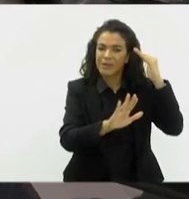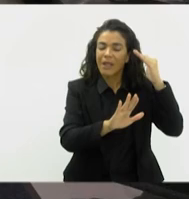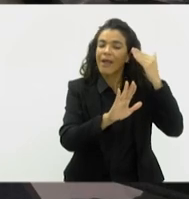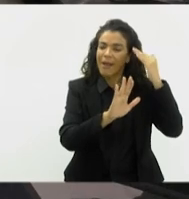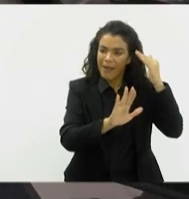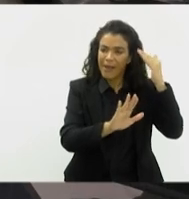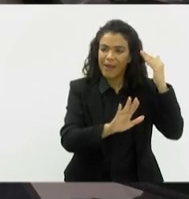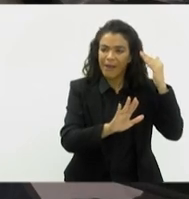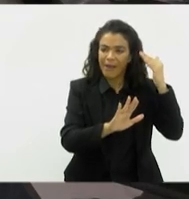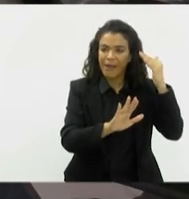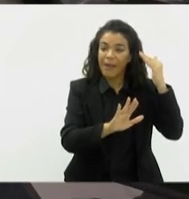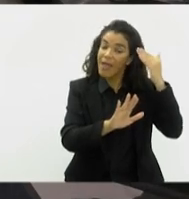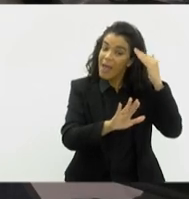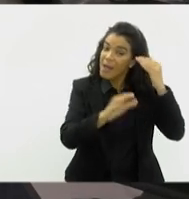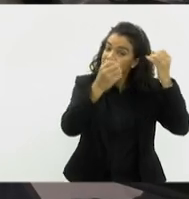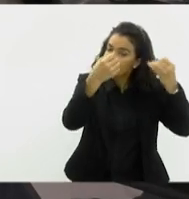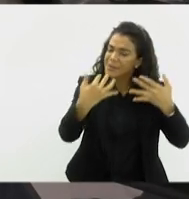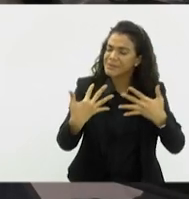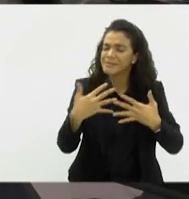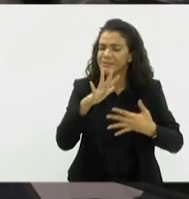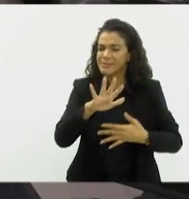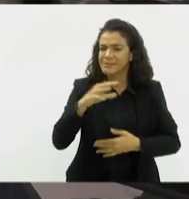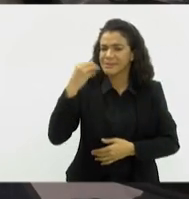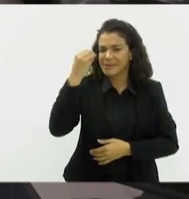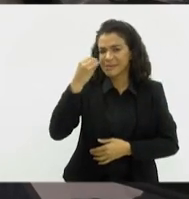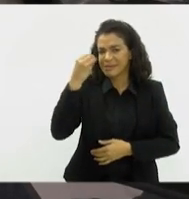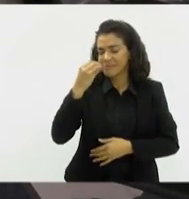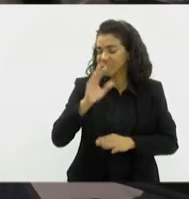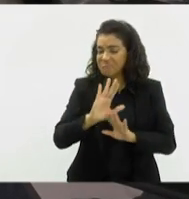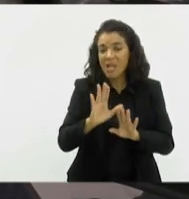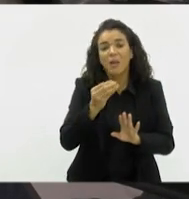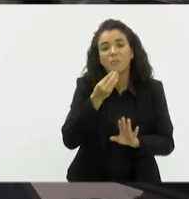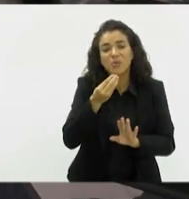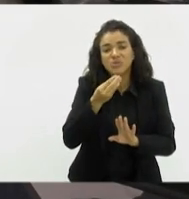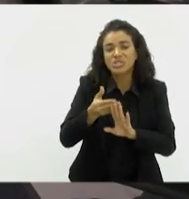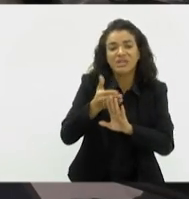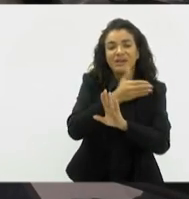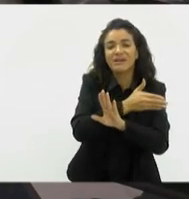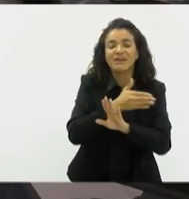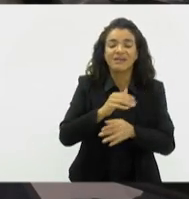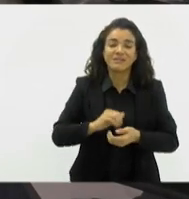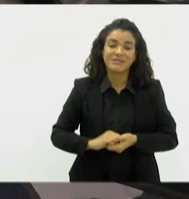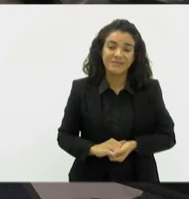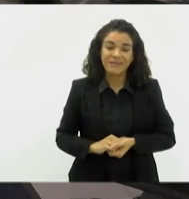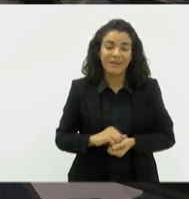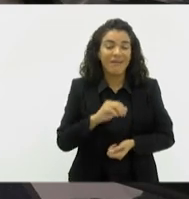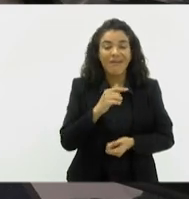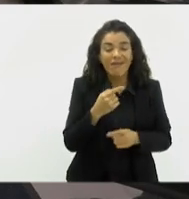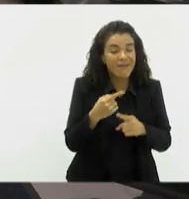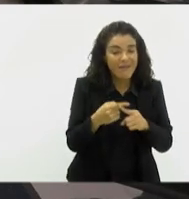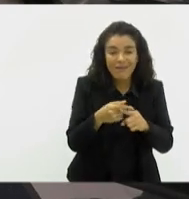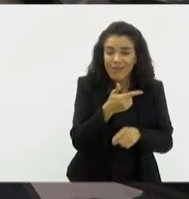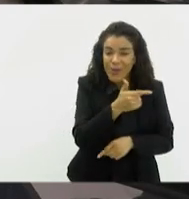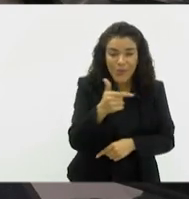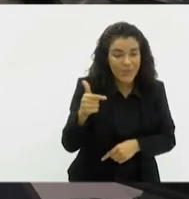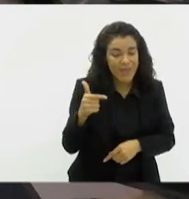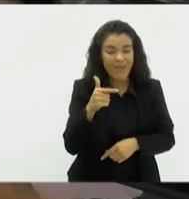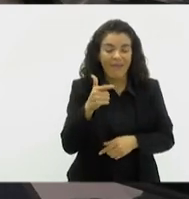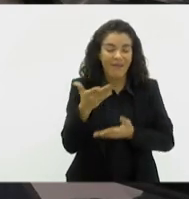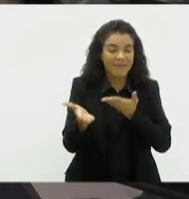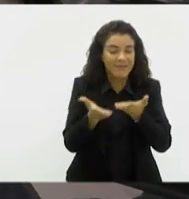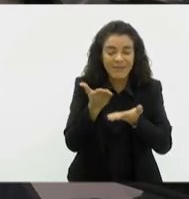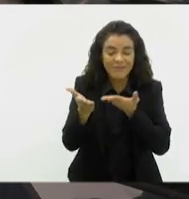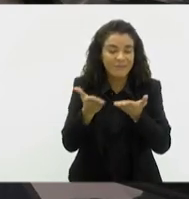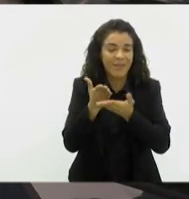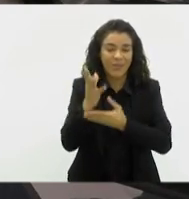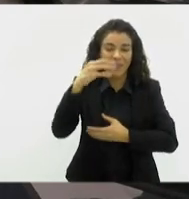ela expor a experiência dela no sistema socioeducativo. Ela poderia ter falado. Mas esse é o nosso desafio. Não há atendimento de saúde mental no